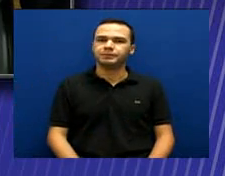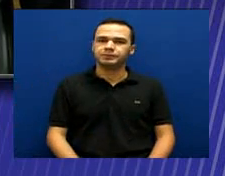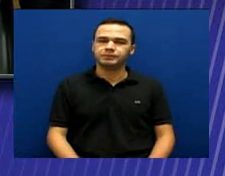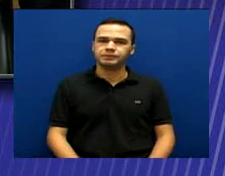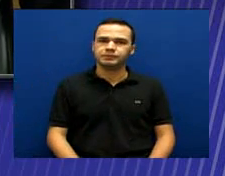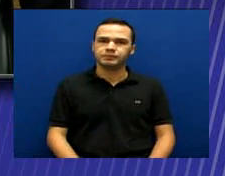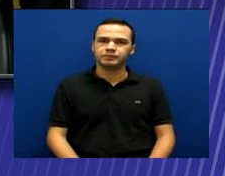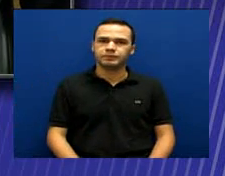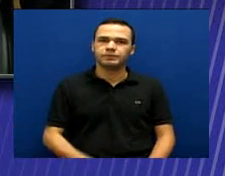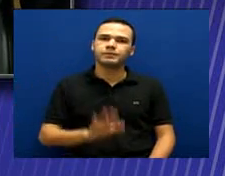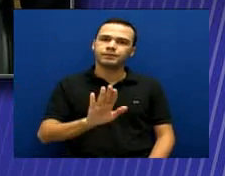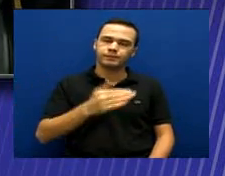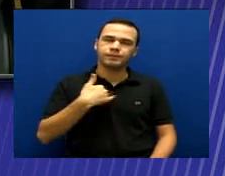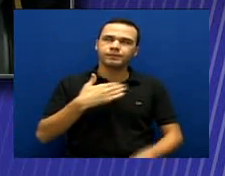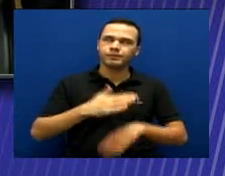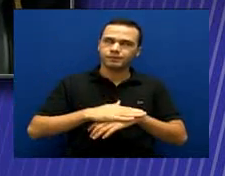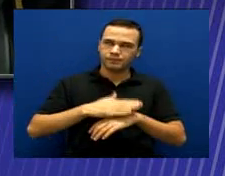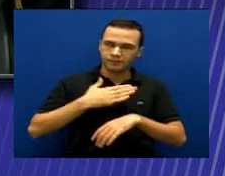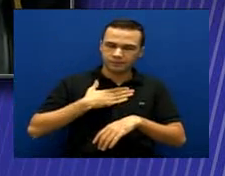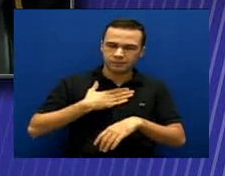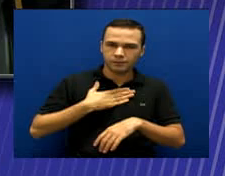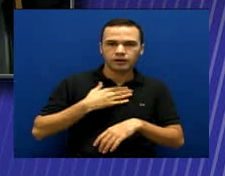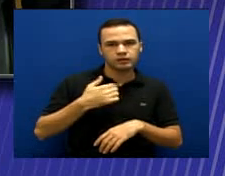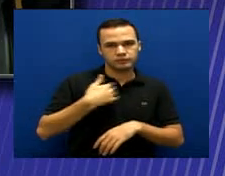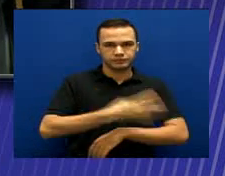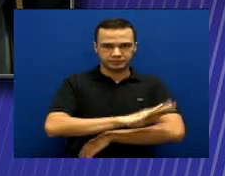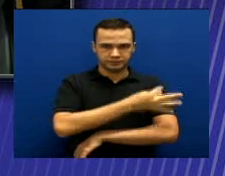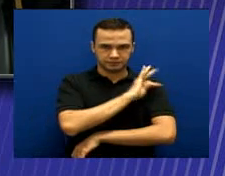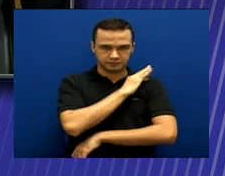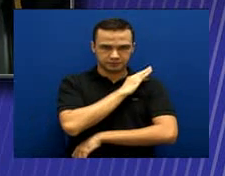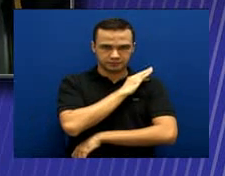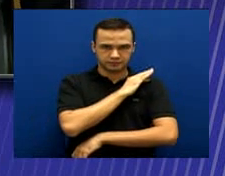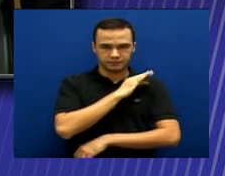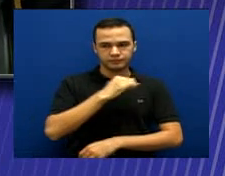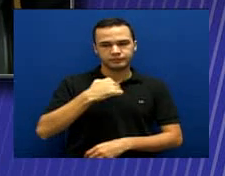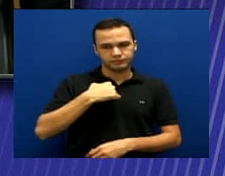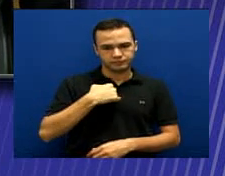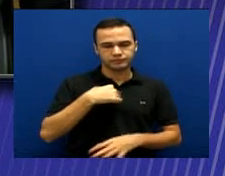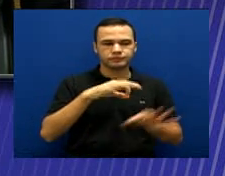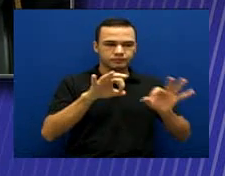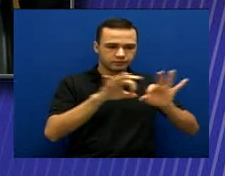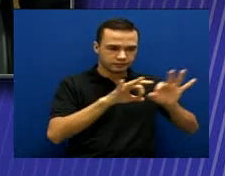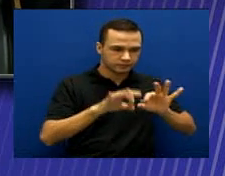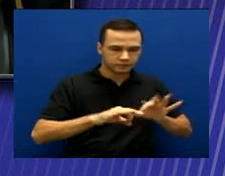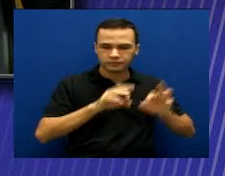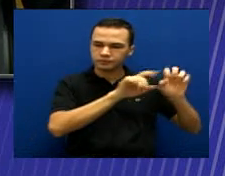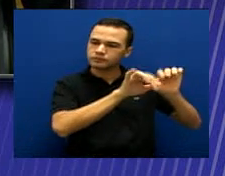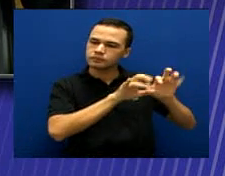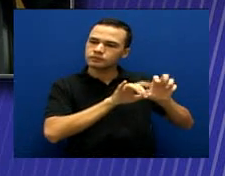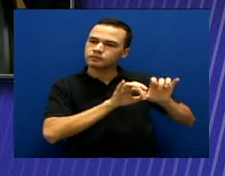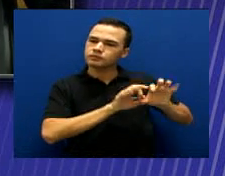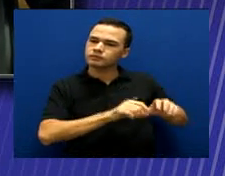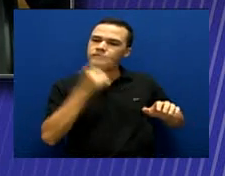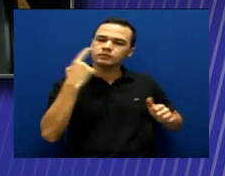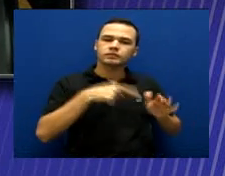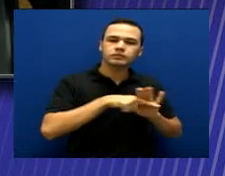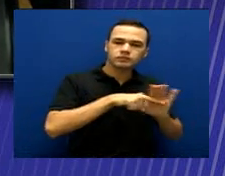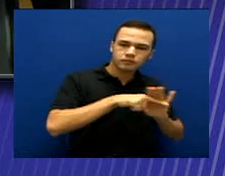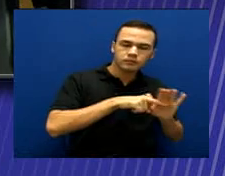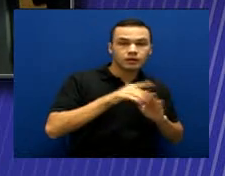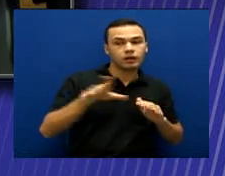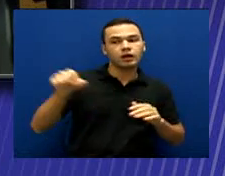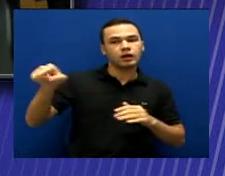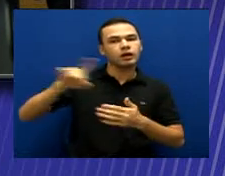quando eu falo em termos é eu sou técnico não eu registro exatamente o que os que os